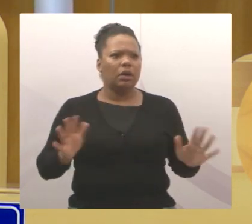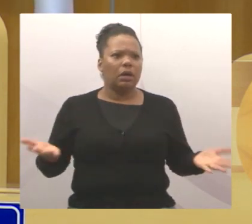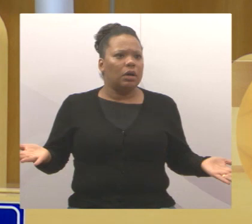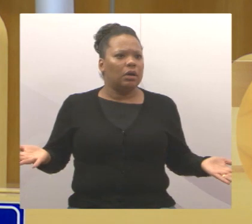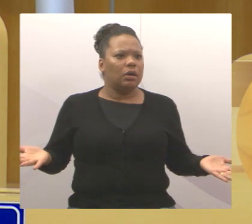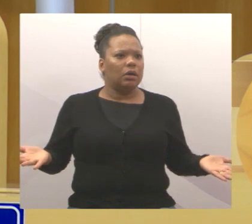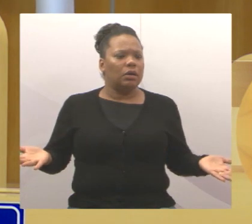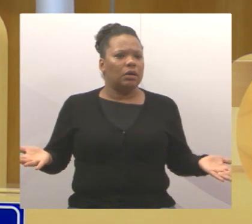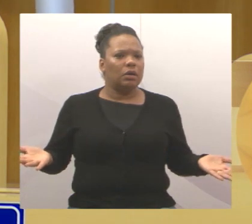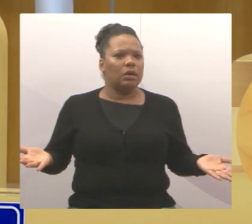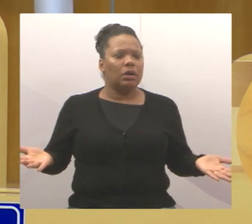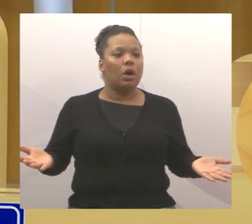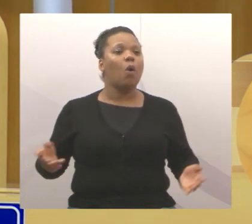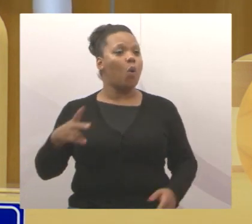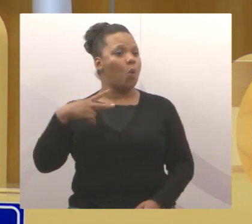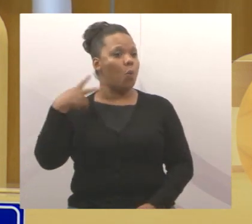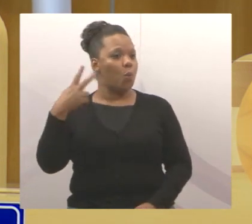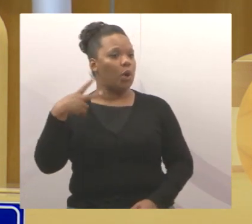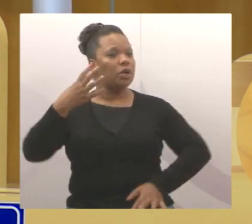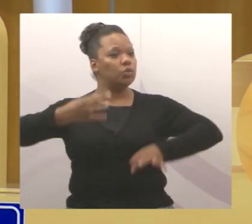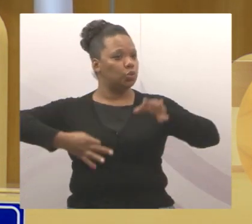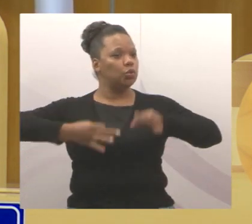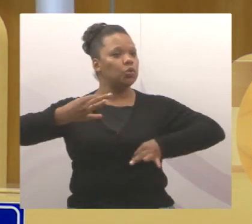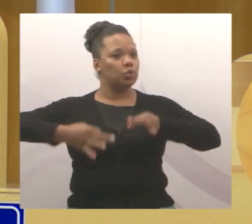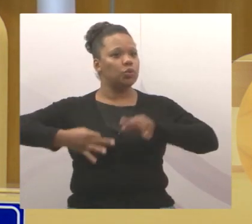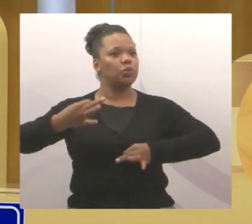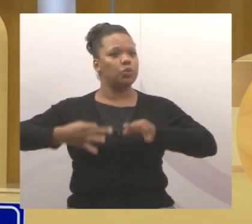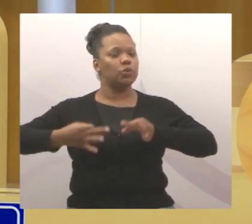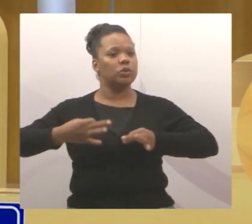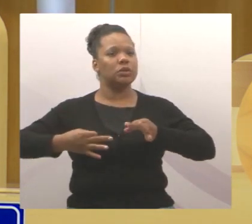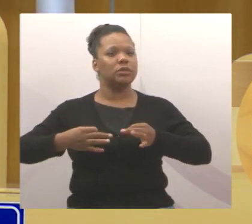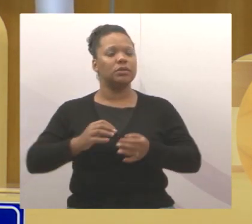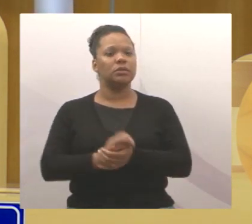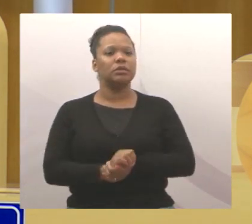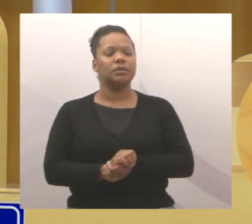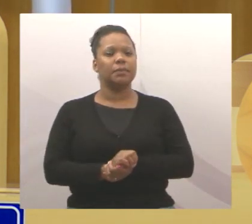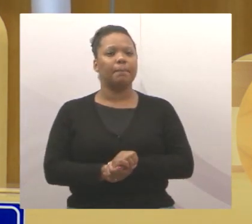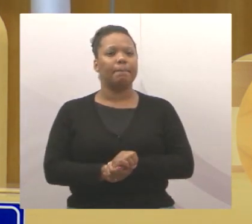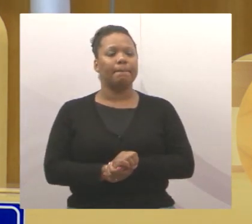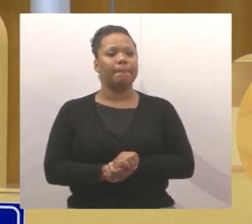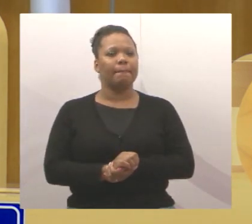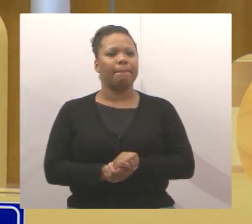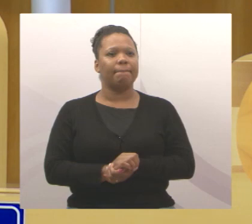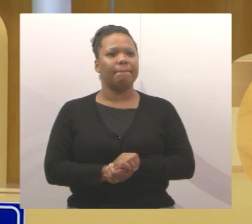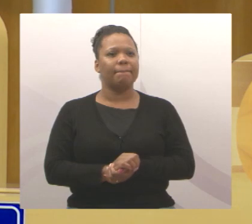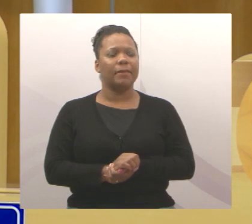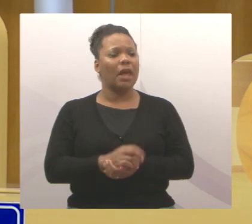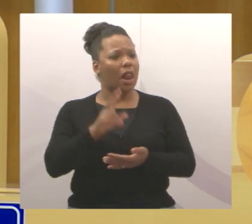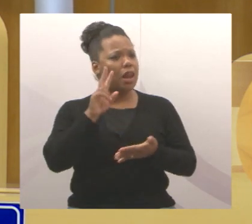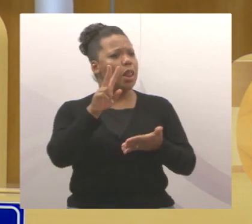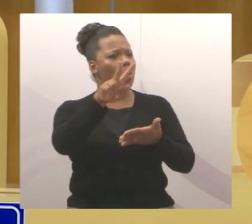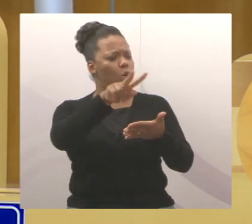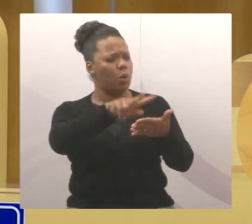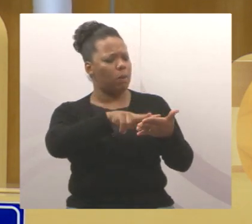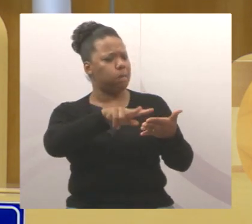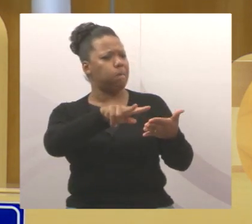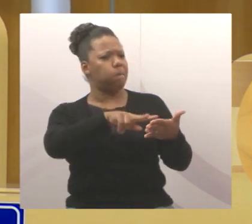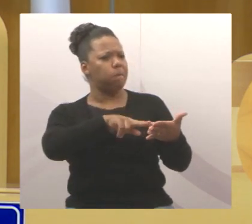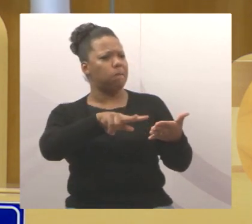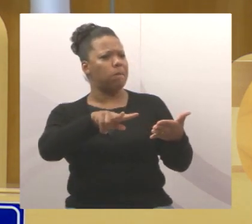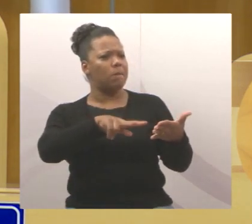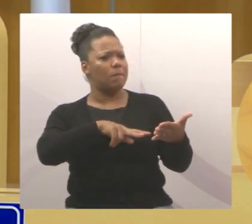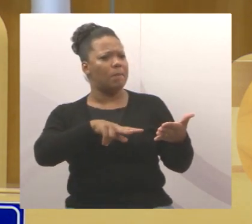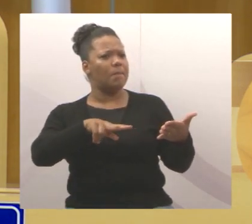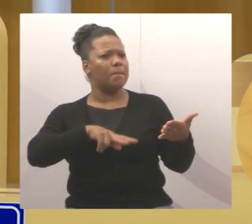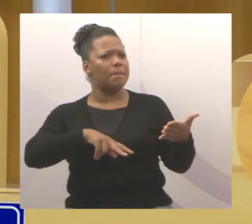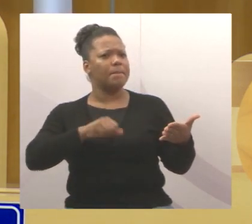O procurador de justiça, que é promotor de segunda instância, analisou o caso e disse